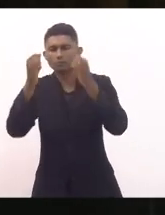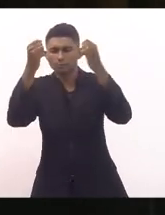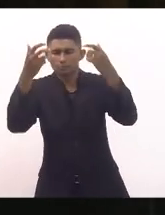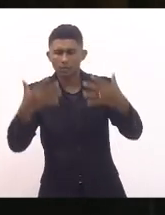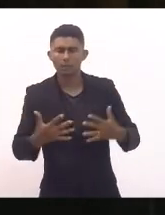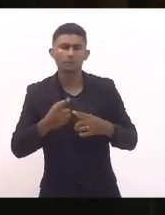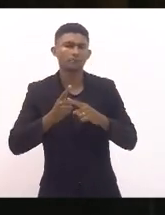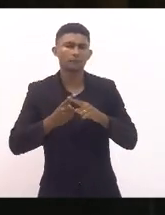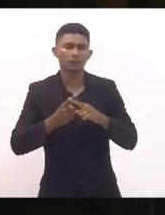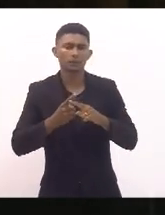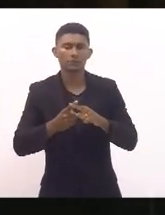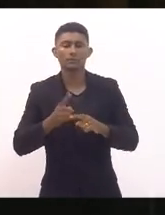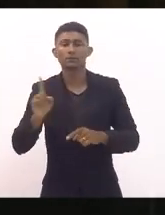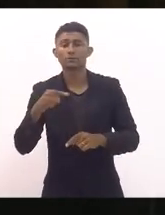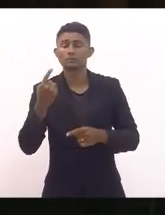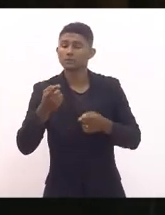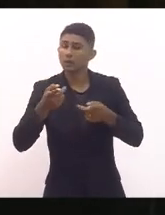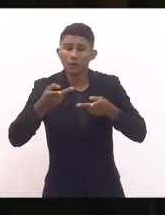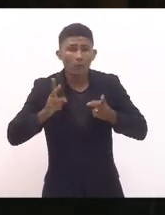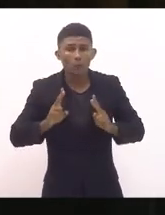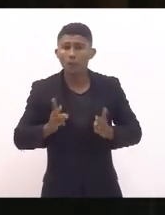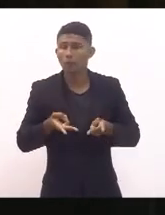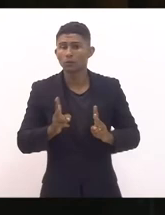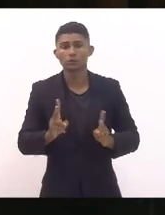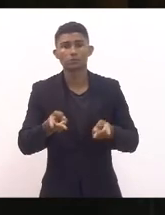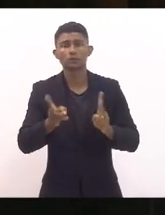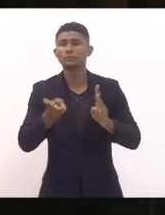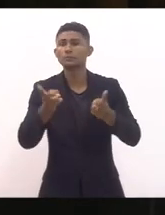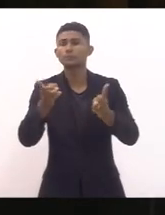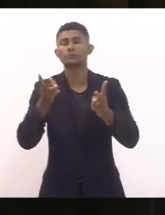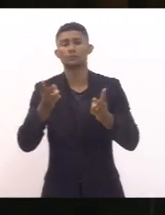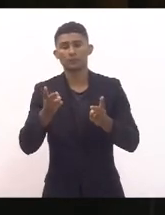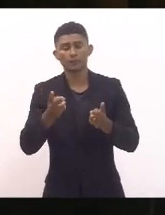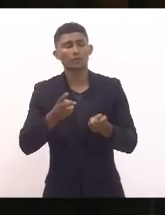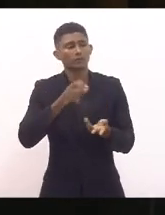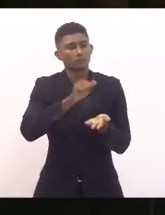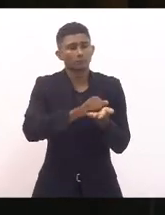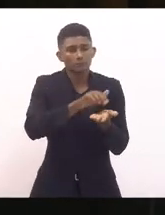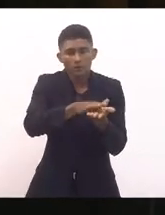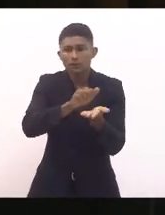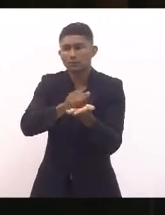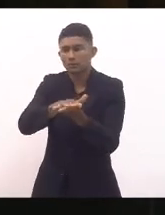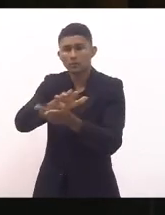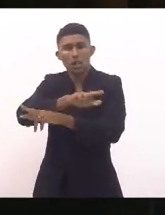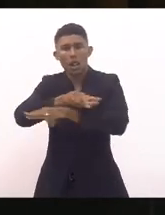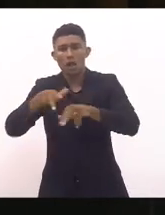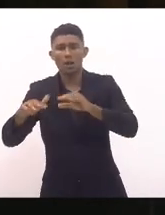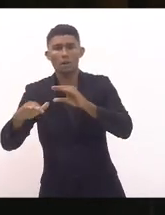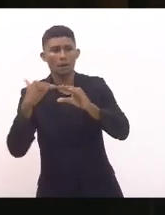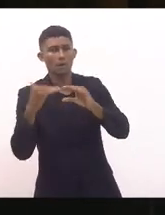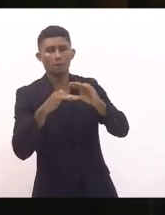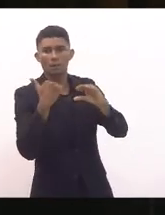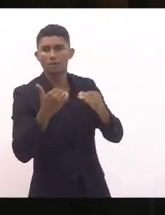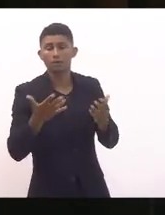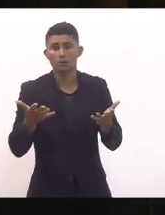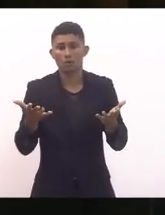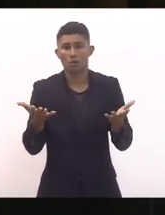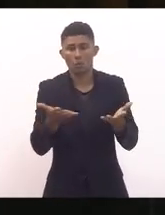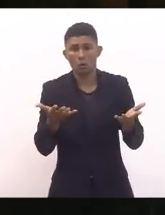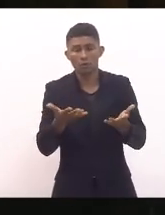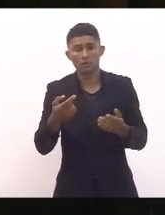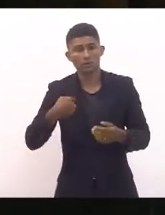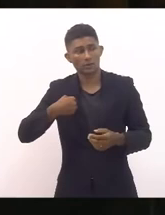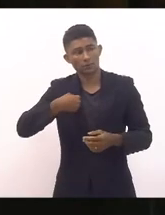ainda continuamos recebendo diversas denúncias. Hoje mesmo, eu estive numa